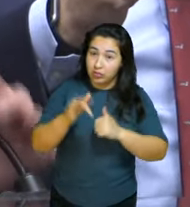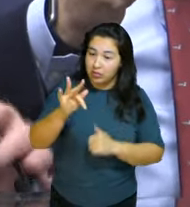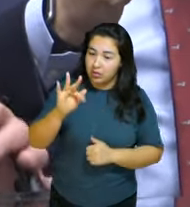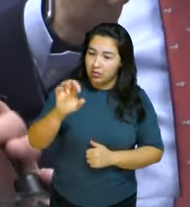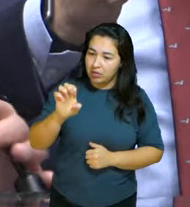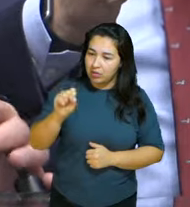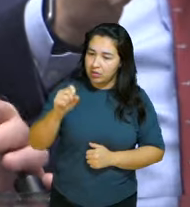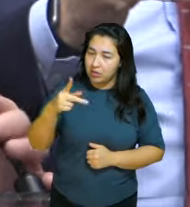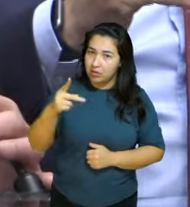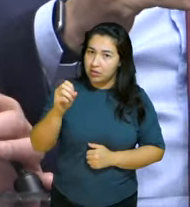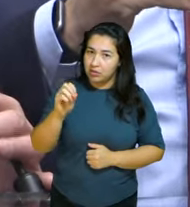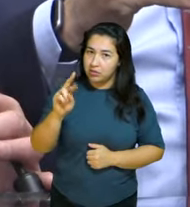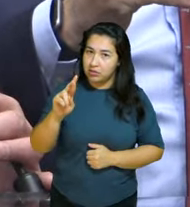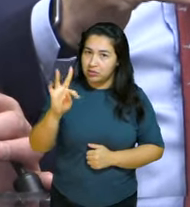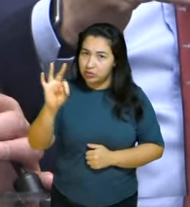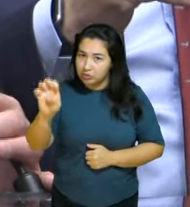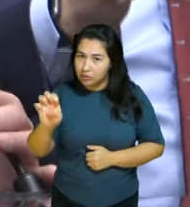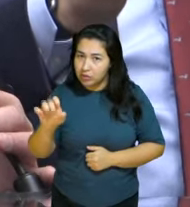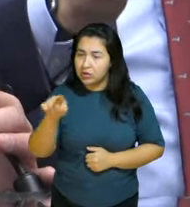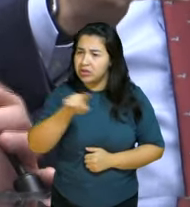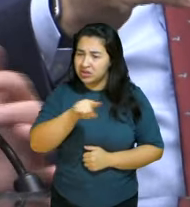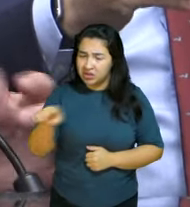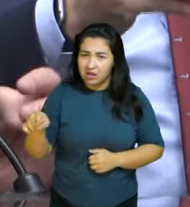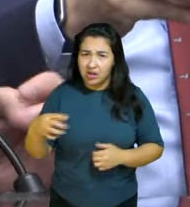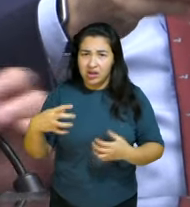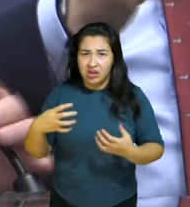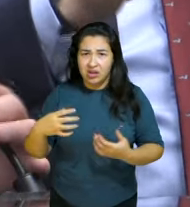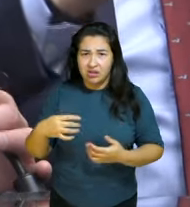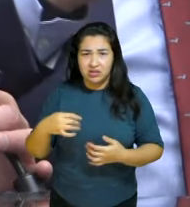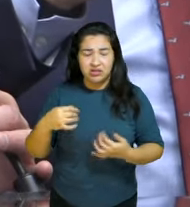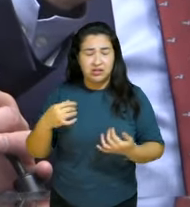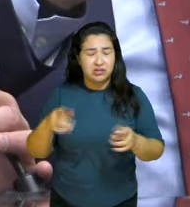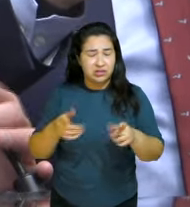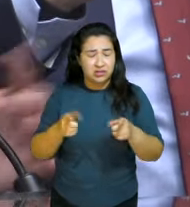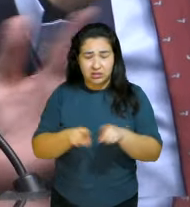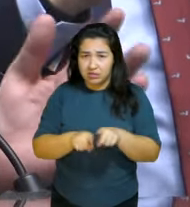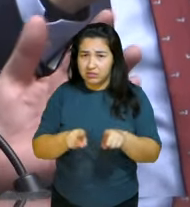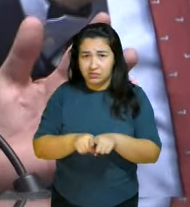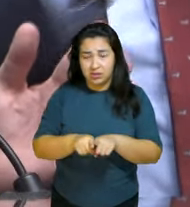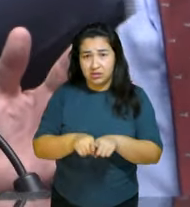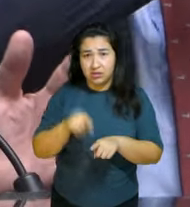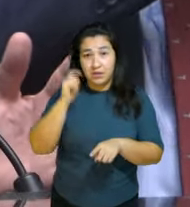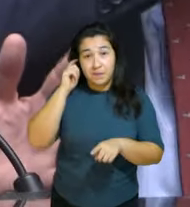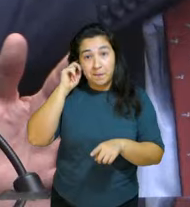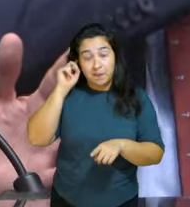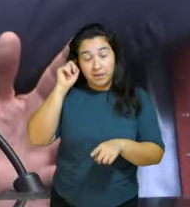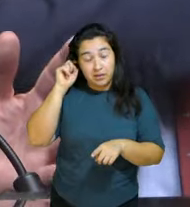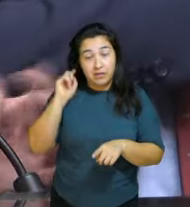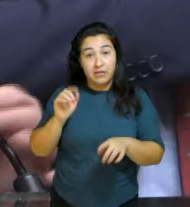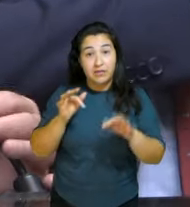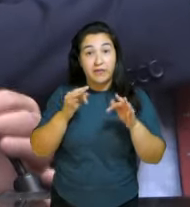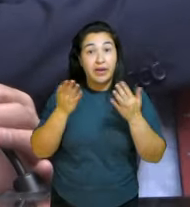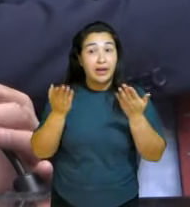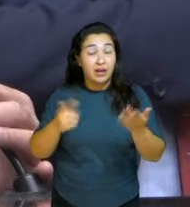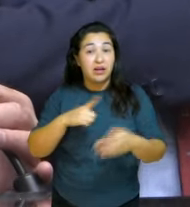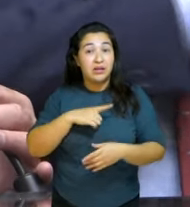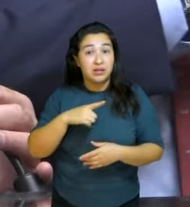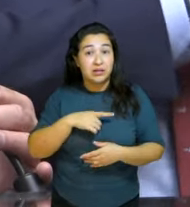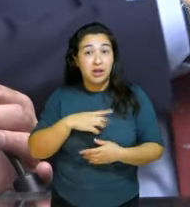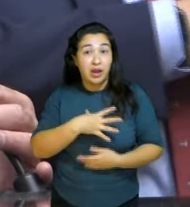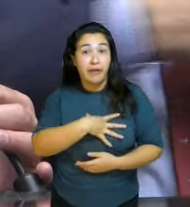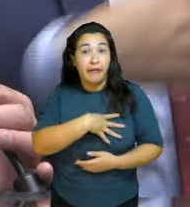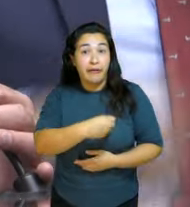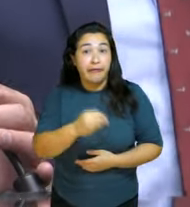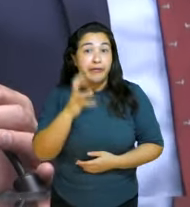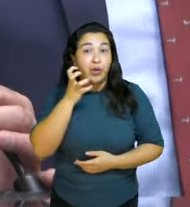errada, todo mundo sofre. O próprio Freiberg, por exemplo, tem um enteado que estava lá no evento participando. Então, a gente imagina